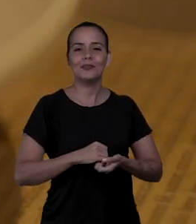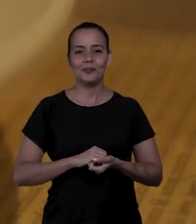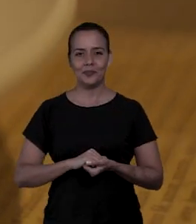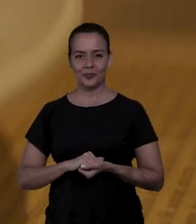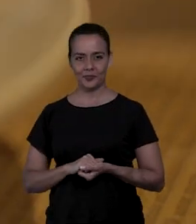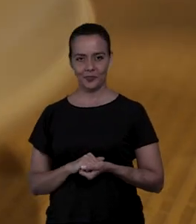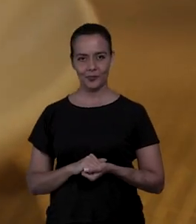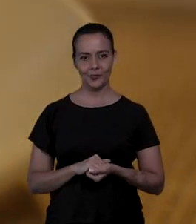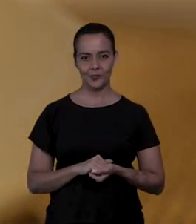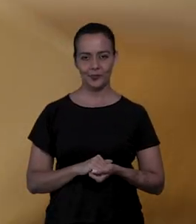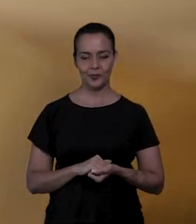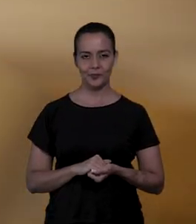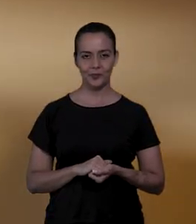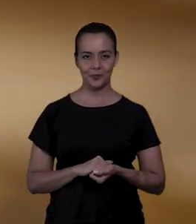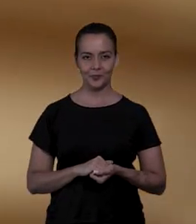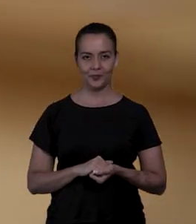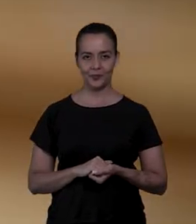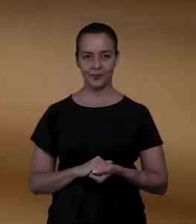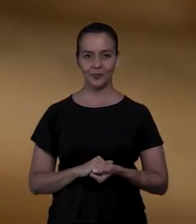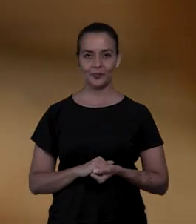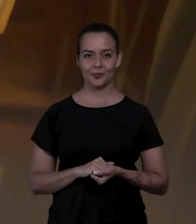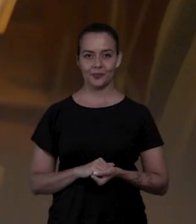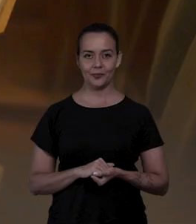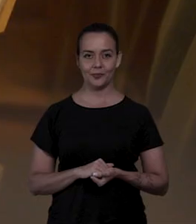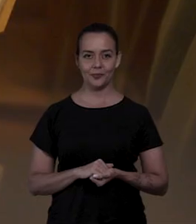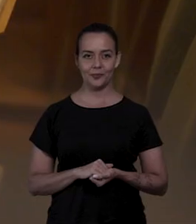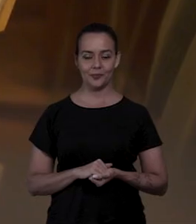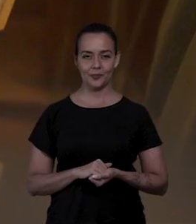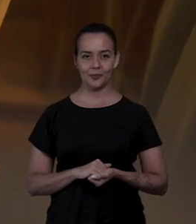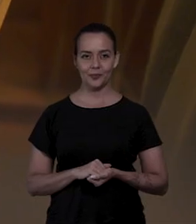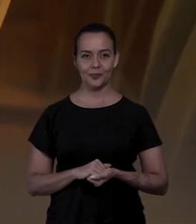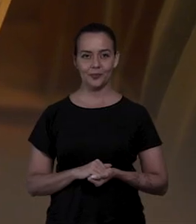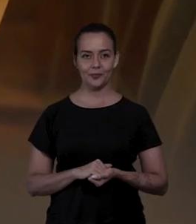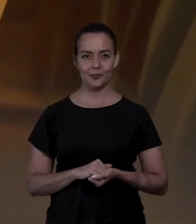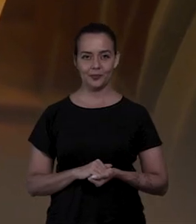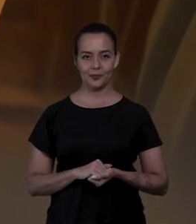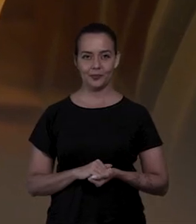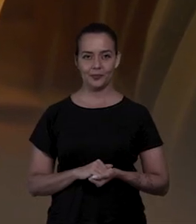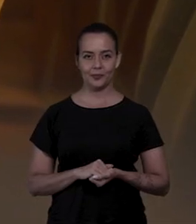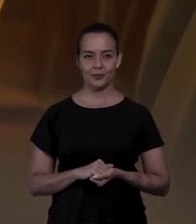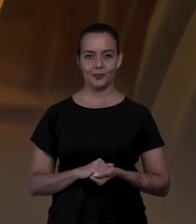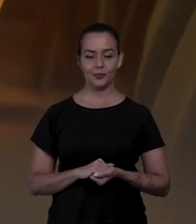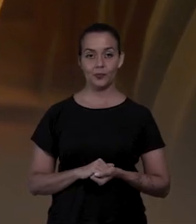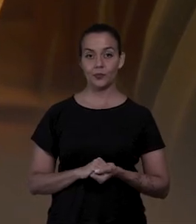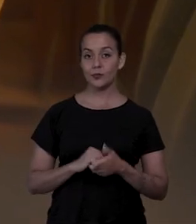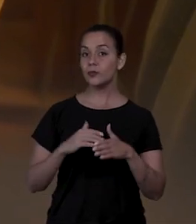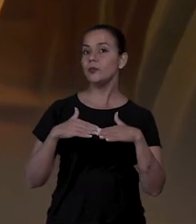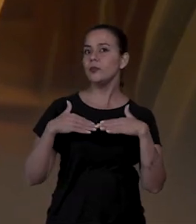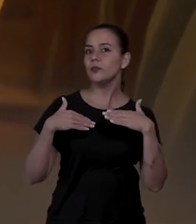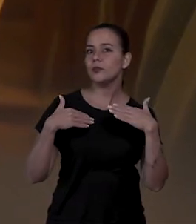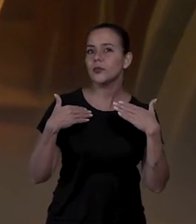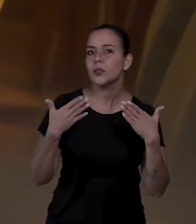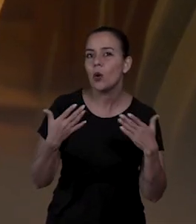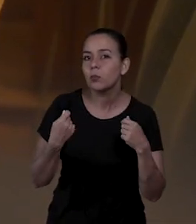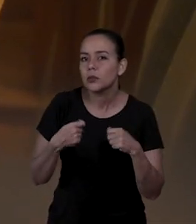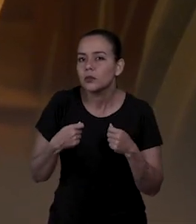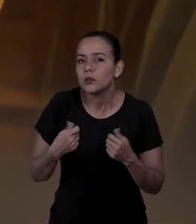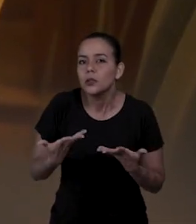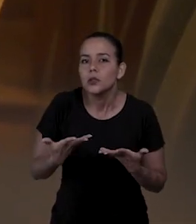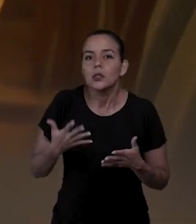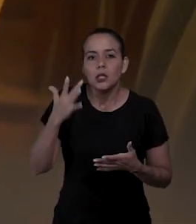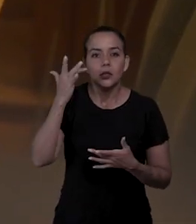dá uma colherada da sobremesa. Em um restaurante, ela come sozinha. Então, fomentar a